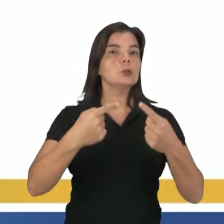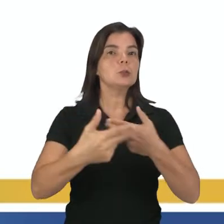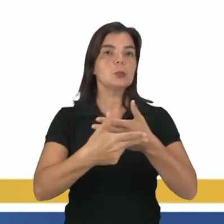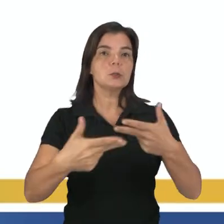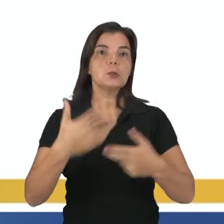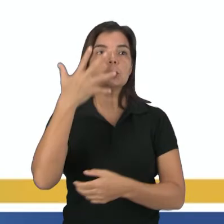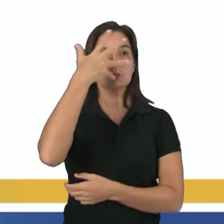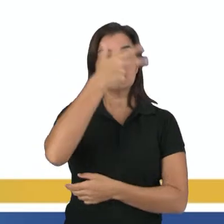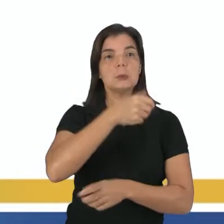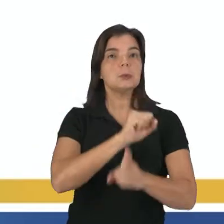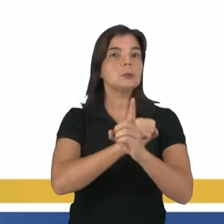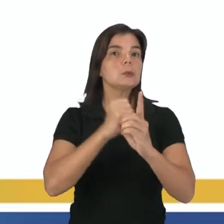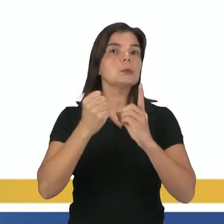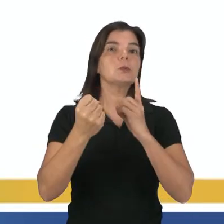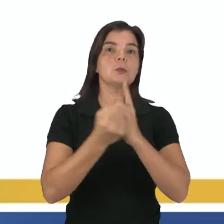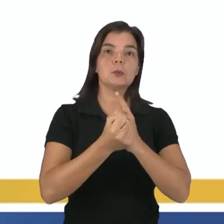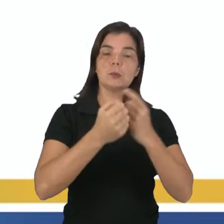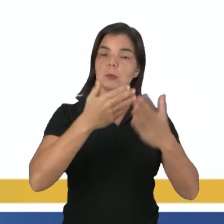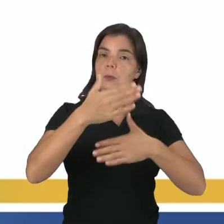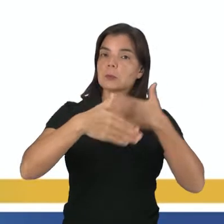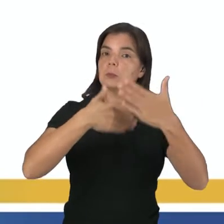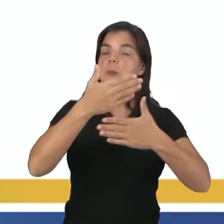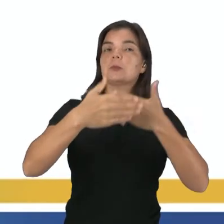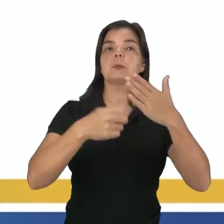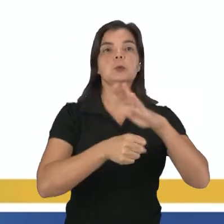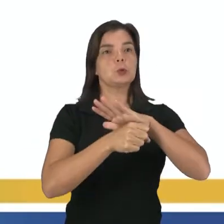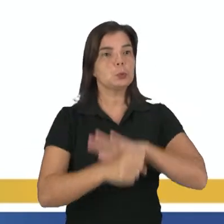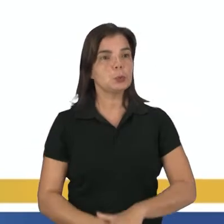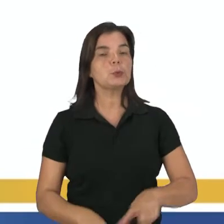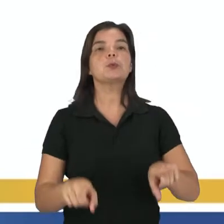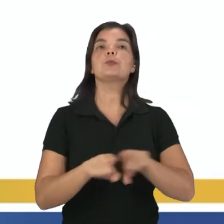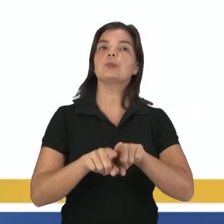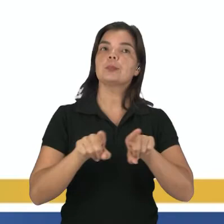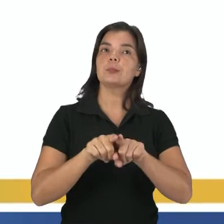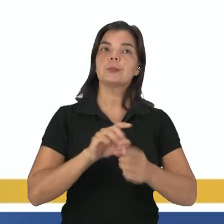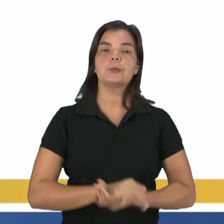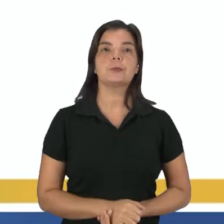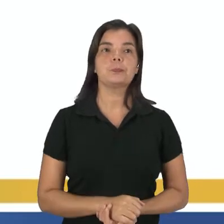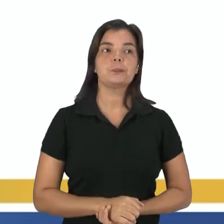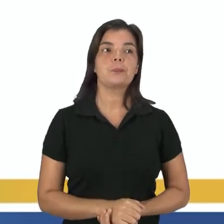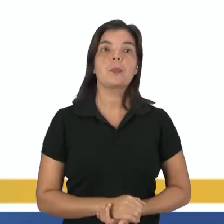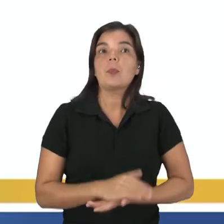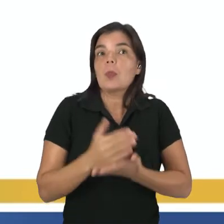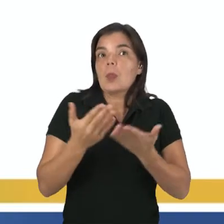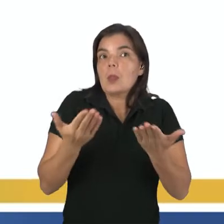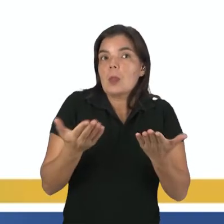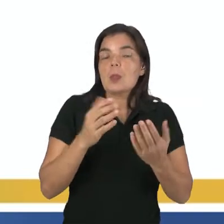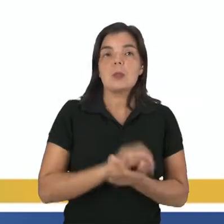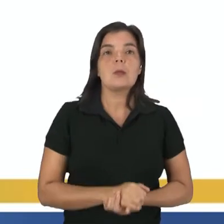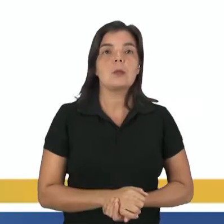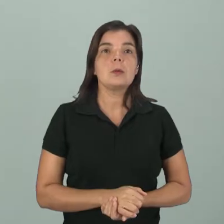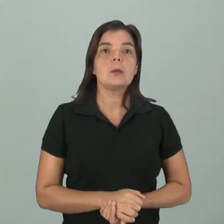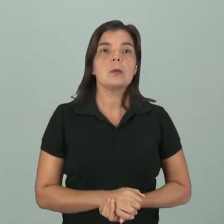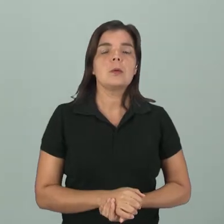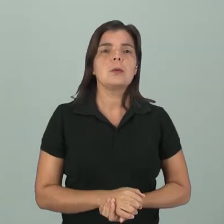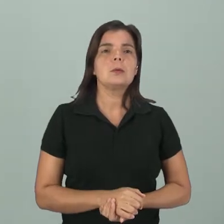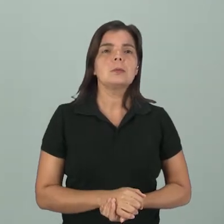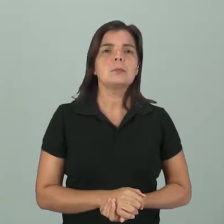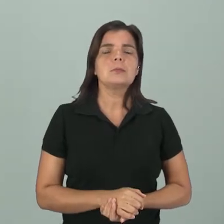compreensível diante de padrões de beleza na sociedade cada vez mais opressora.